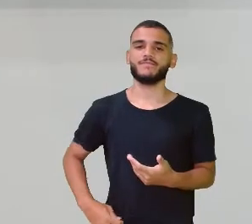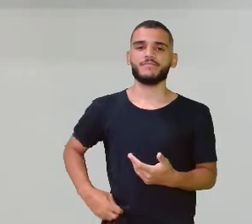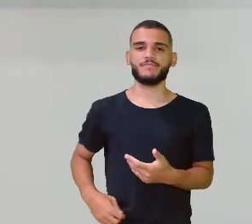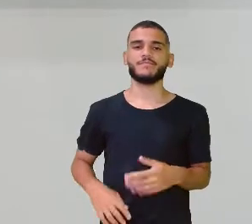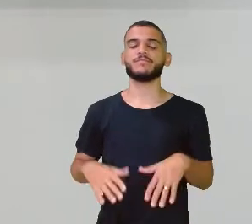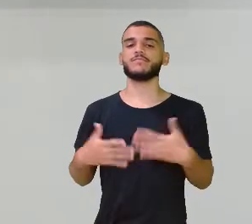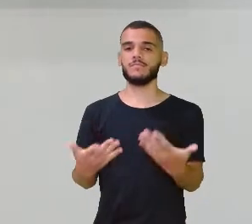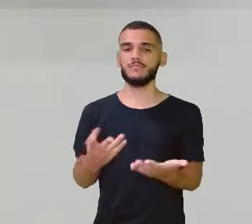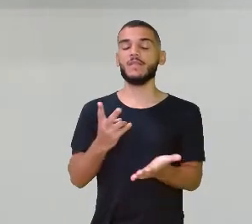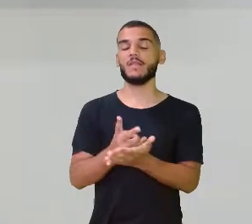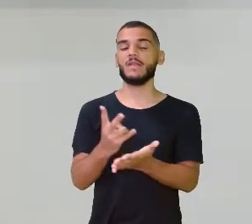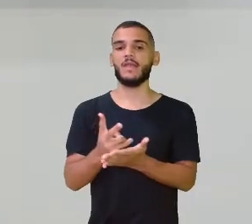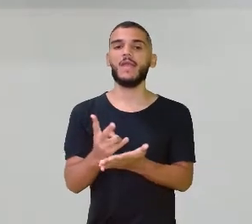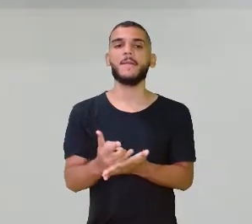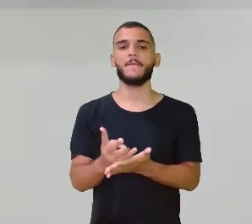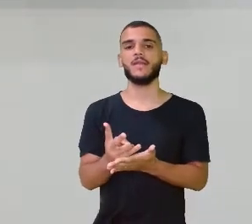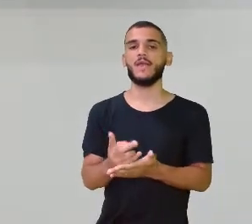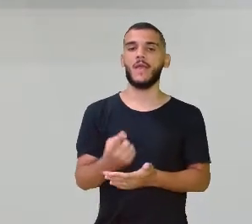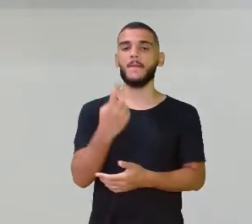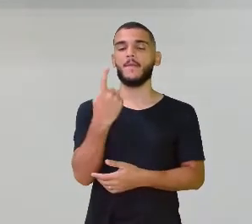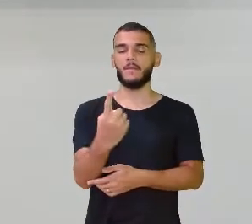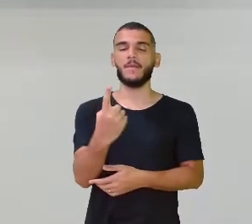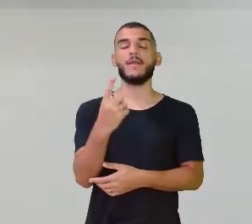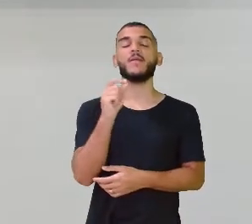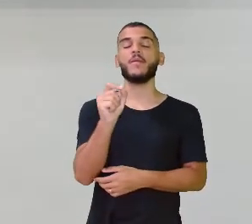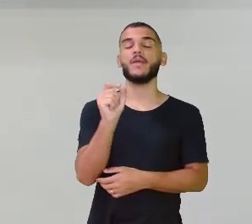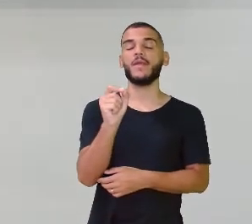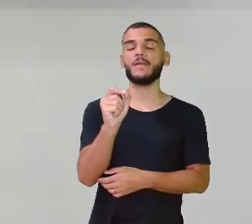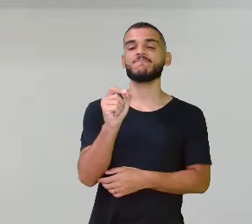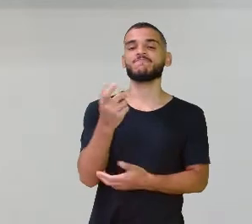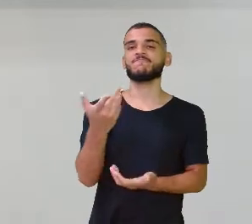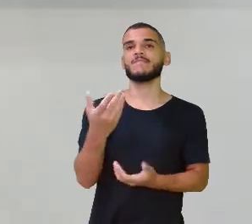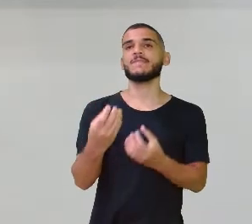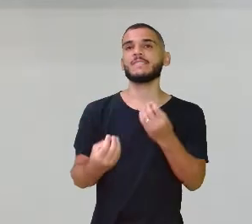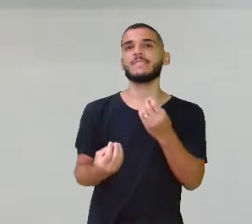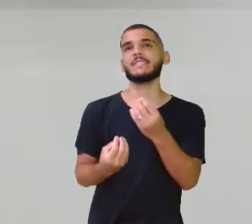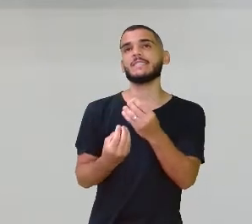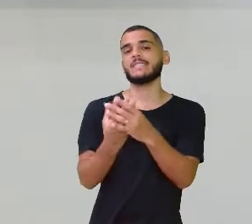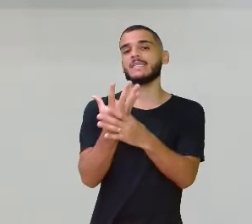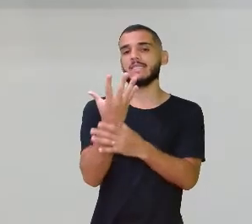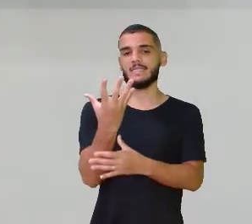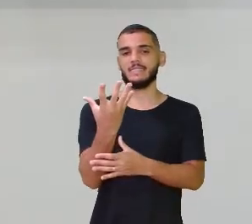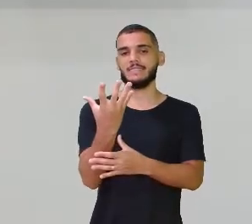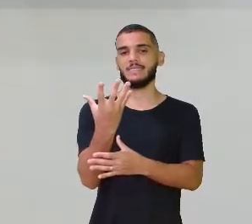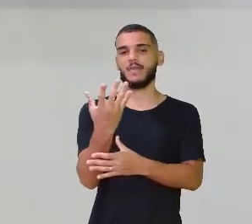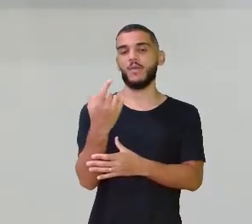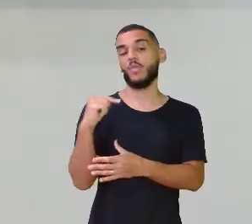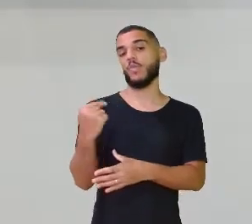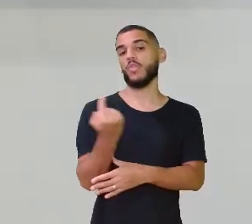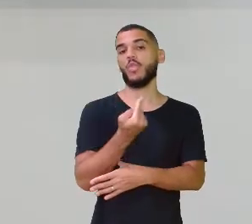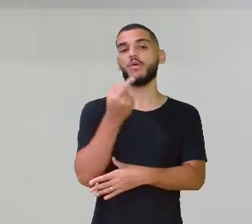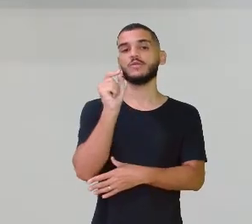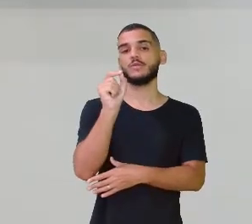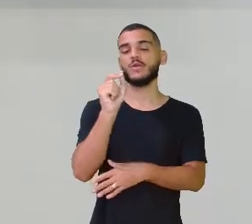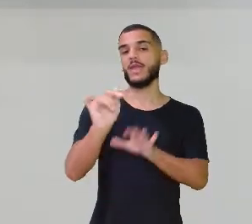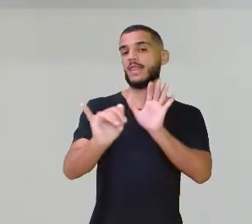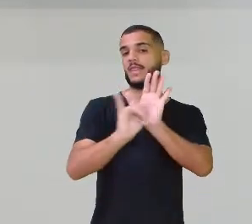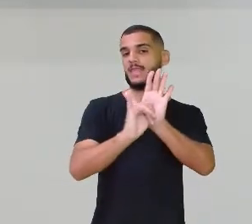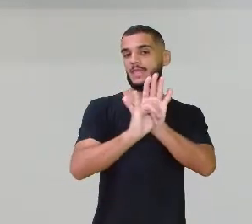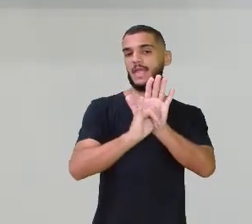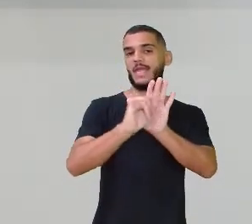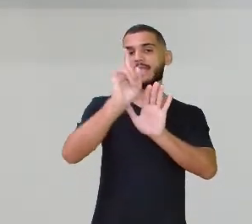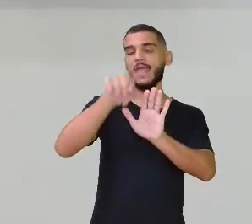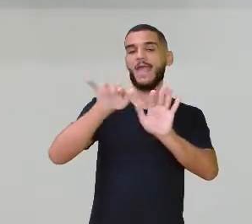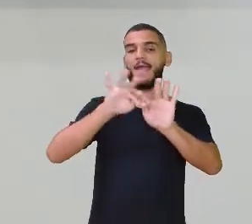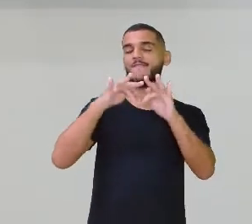formações nossa de características, de identidades, vem da onde? Vem da nossa família. Família não